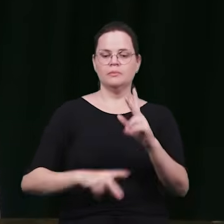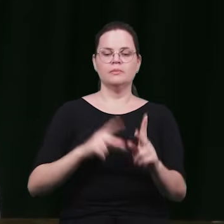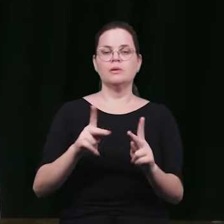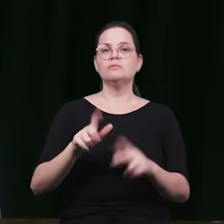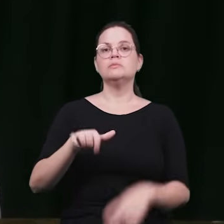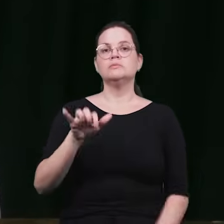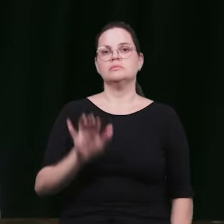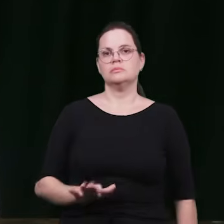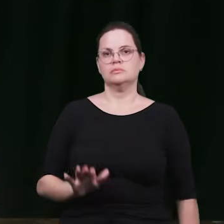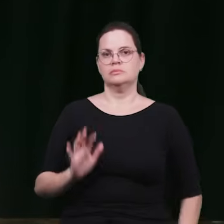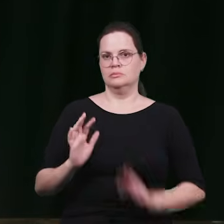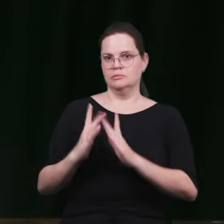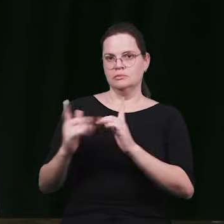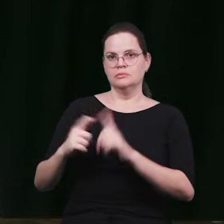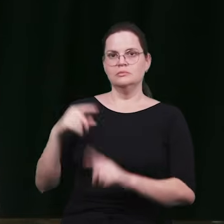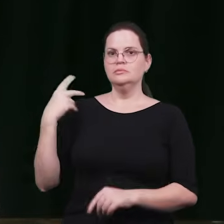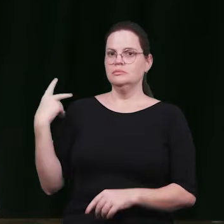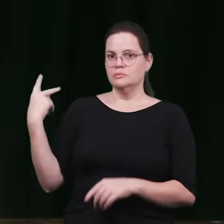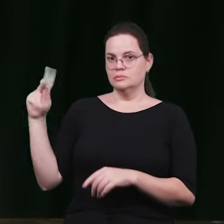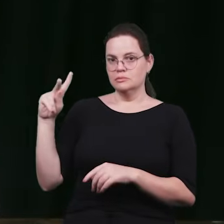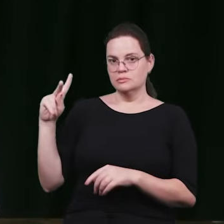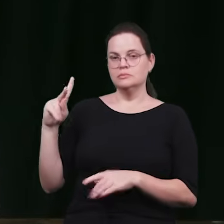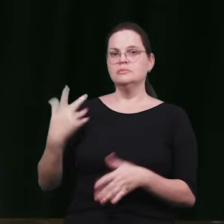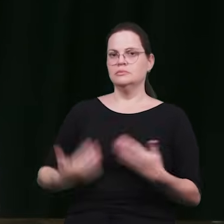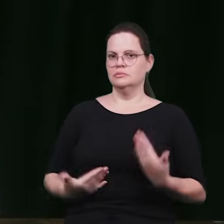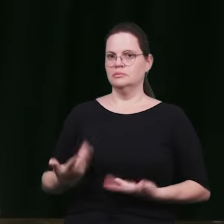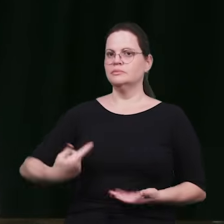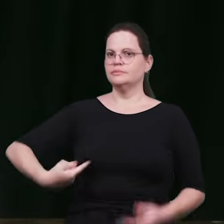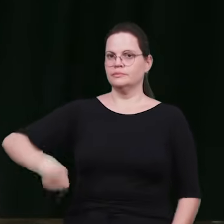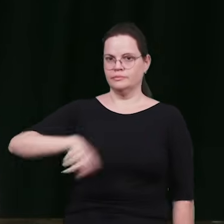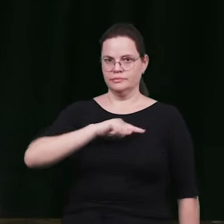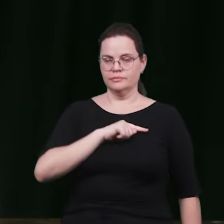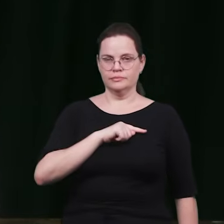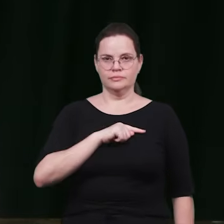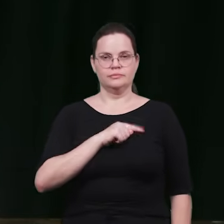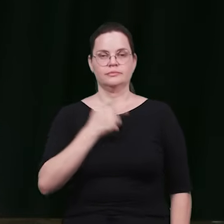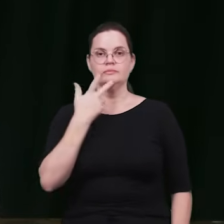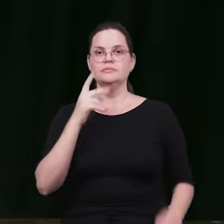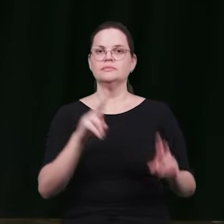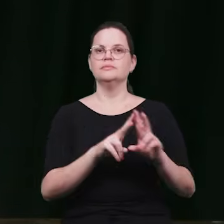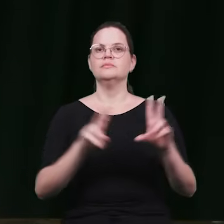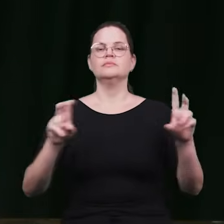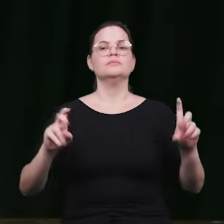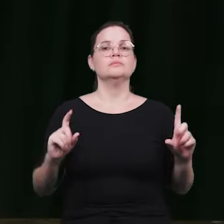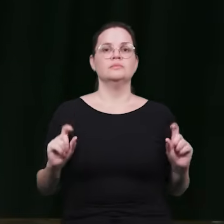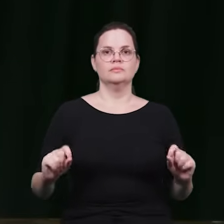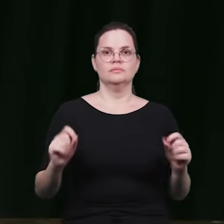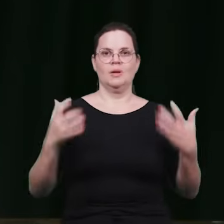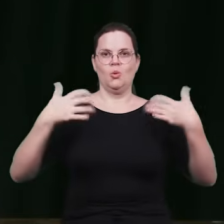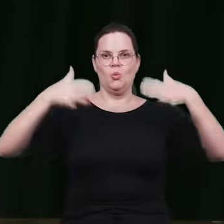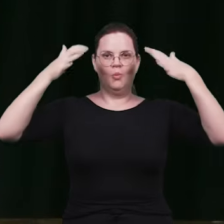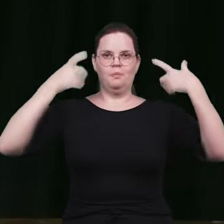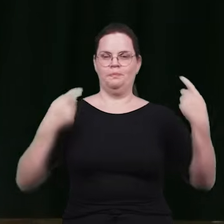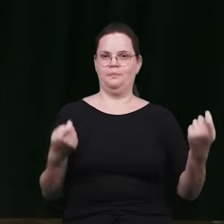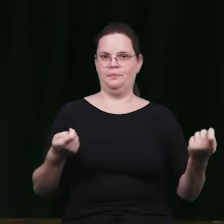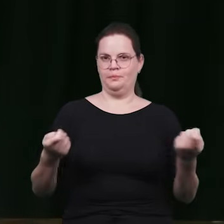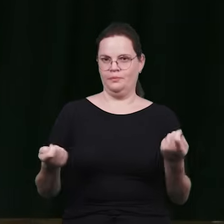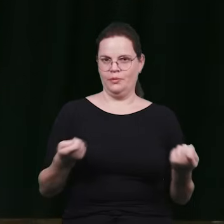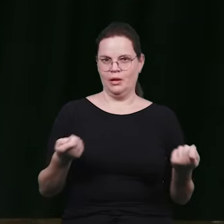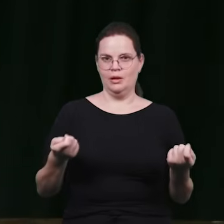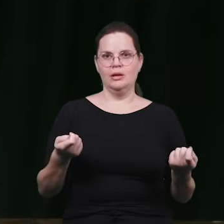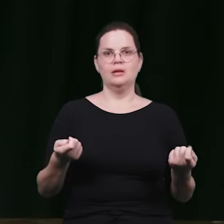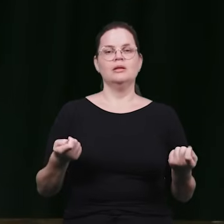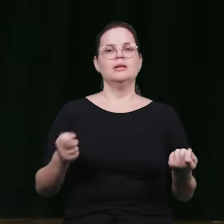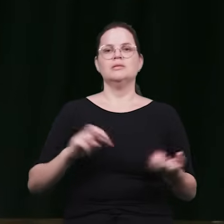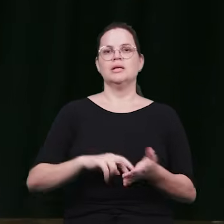igreja. E quando ele fala do reino do seu povo, ele está se referindo à obra que o Senhor